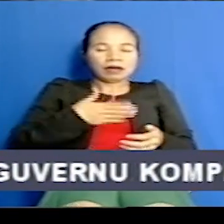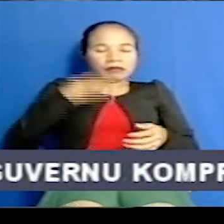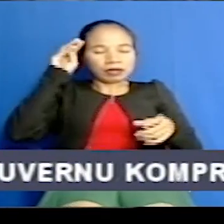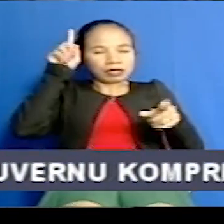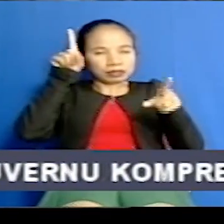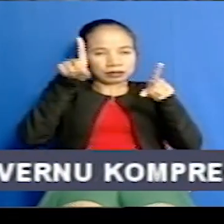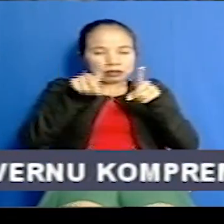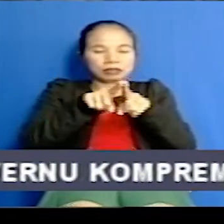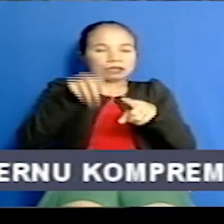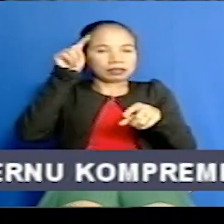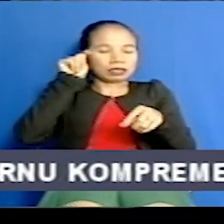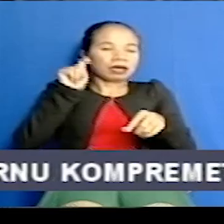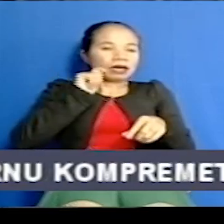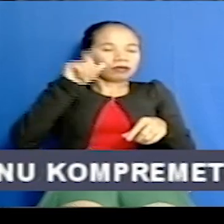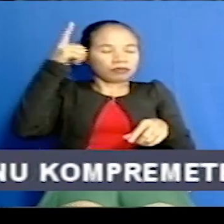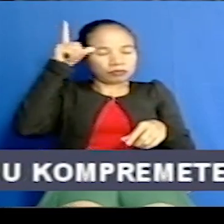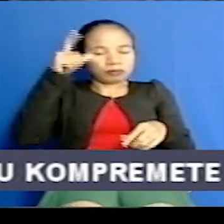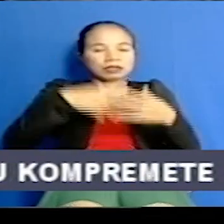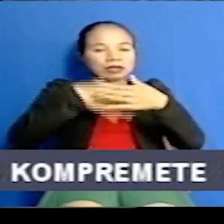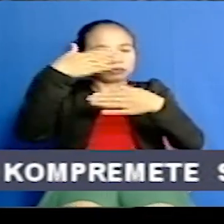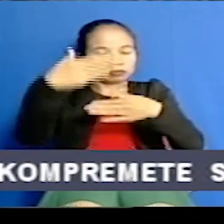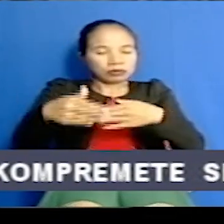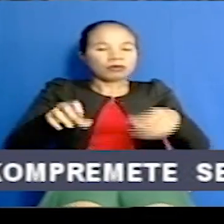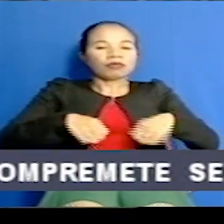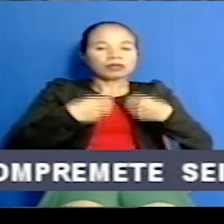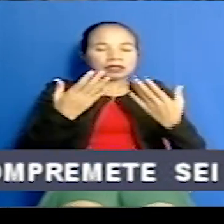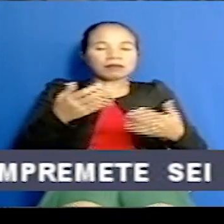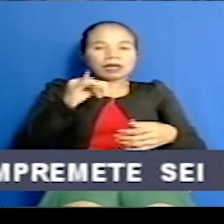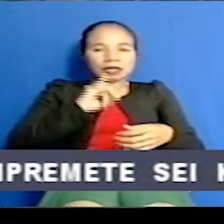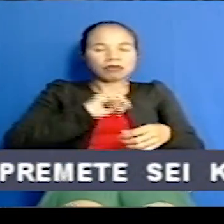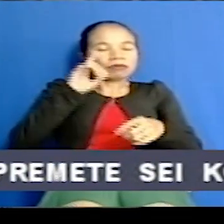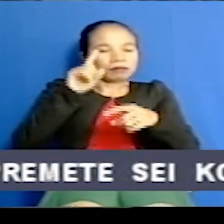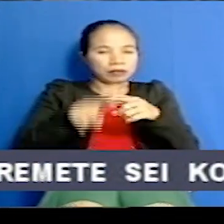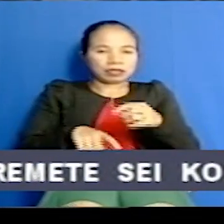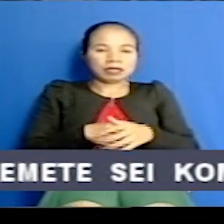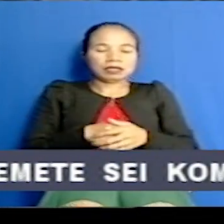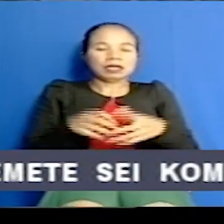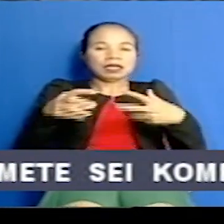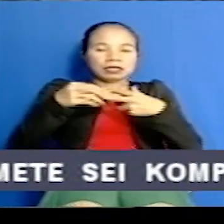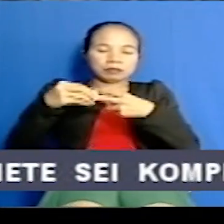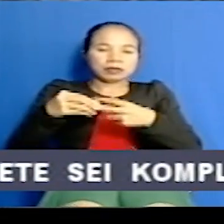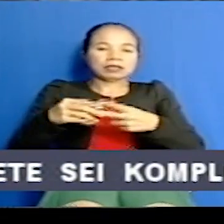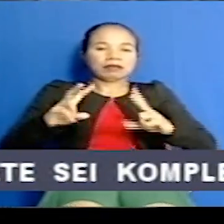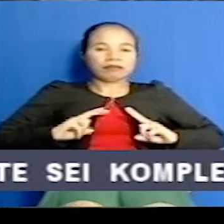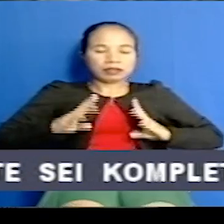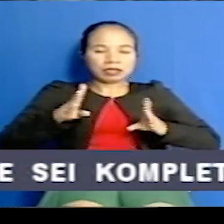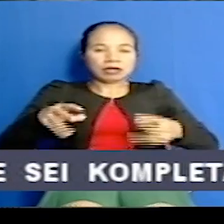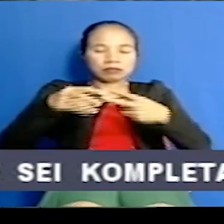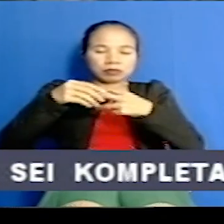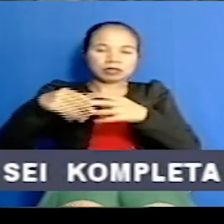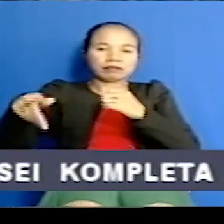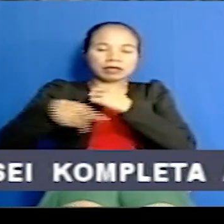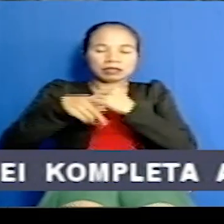se avança no Sama Caulabele, se o povo se for confiança, né? E Liliu Veterano Sira, e Liliu Partido Fretilin, e a